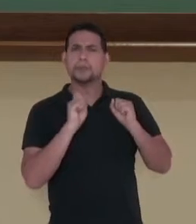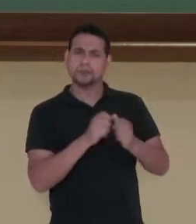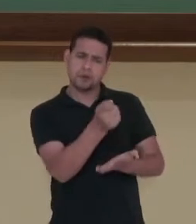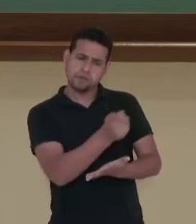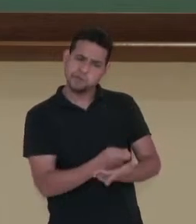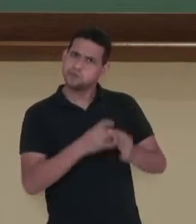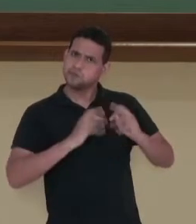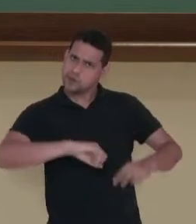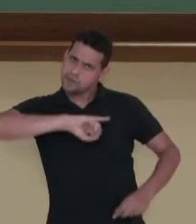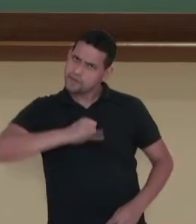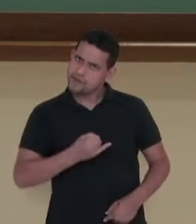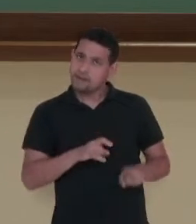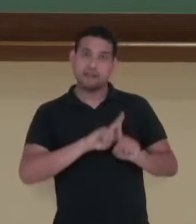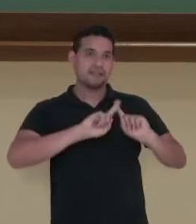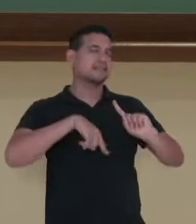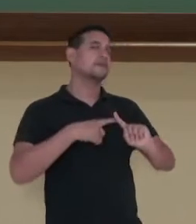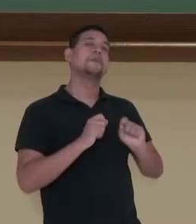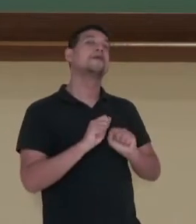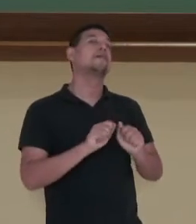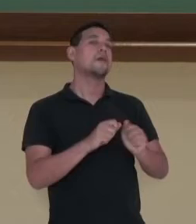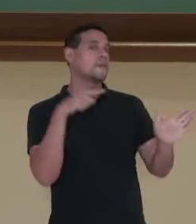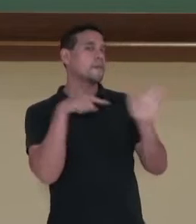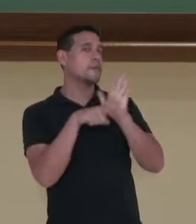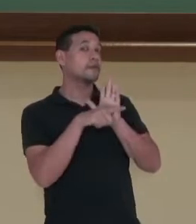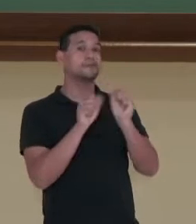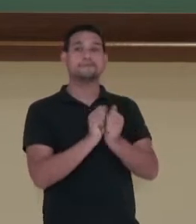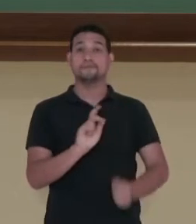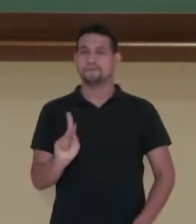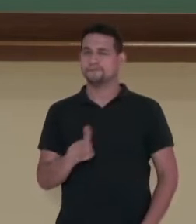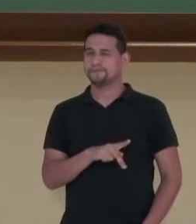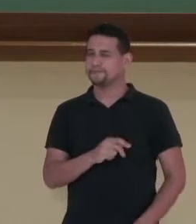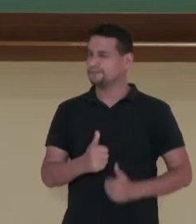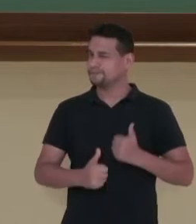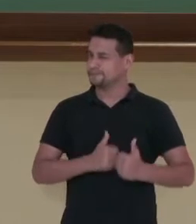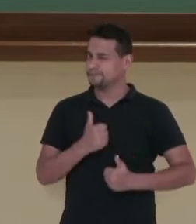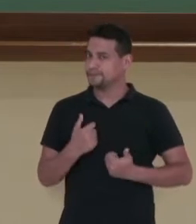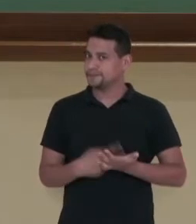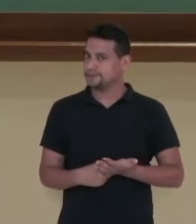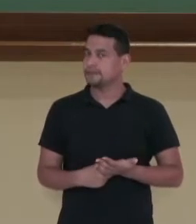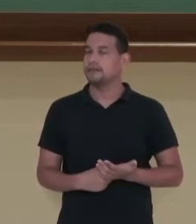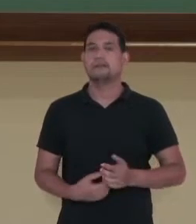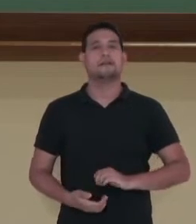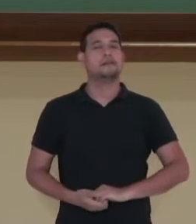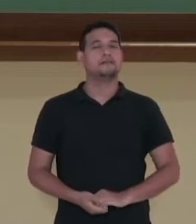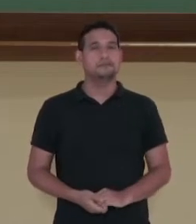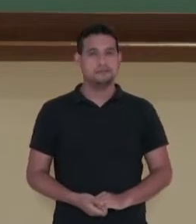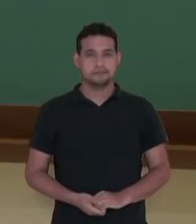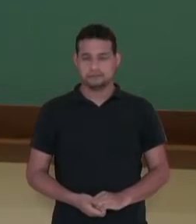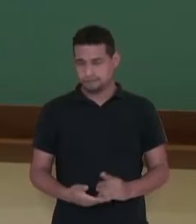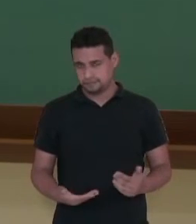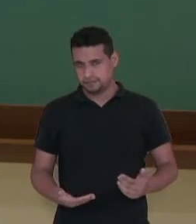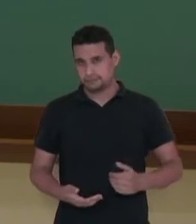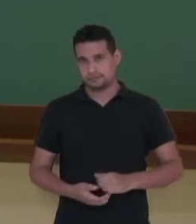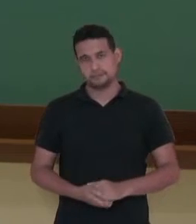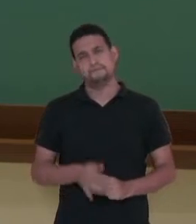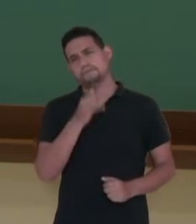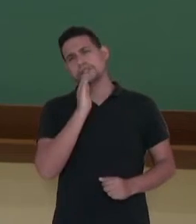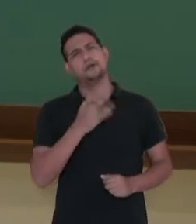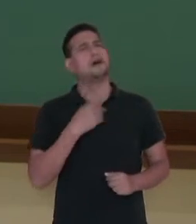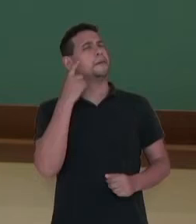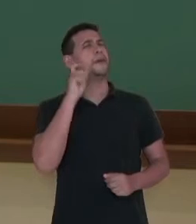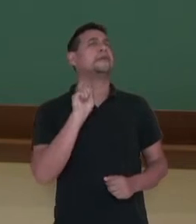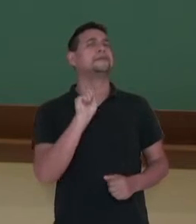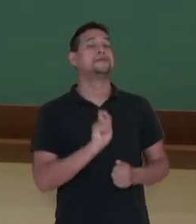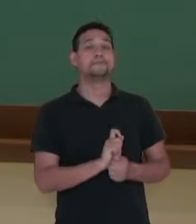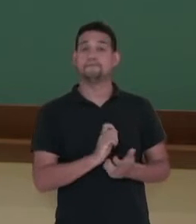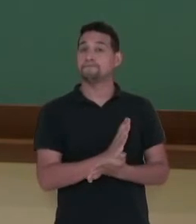anotar todo y después pueden preguntar para su profesor. ¿Bien? ¿Empezamos? A ver, empezamos entonces